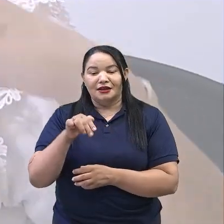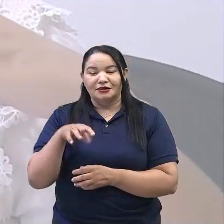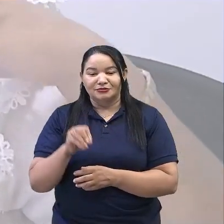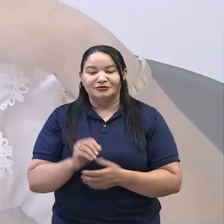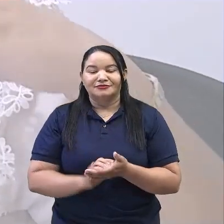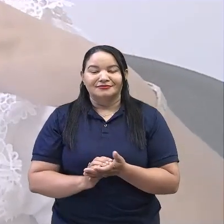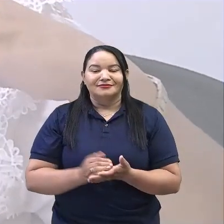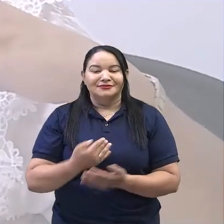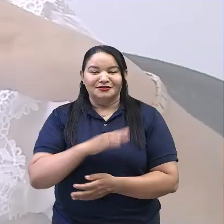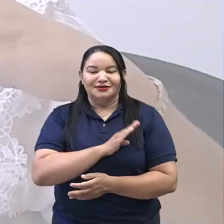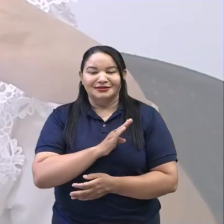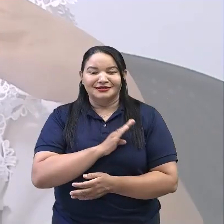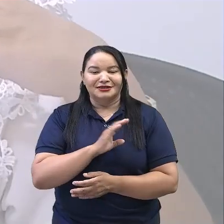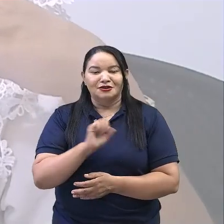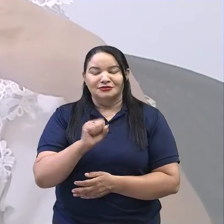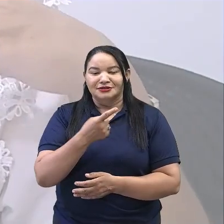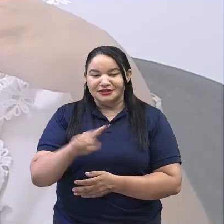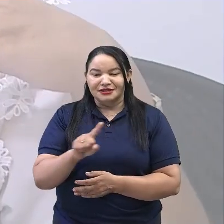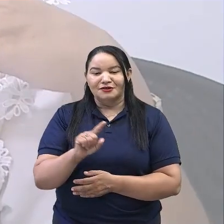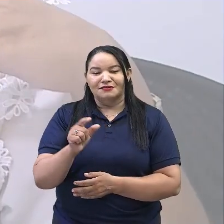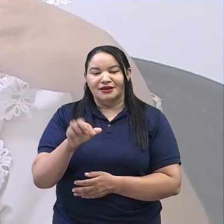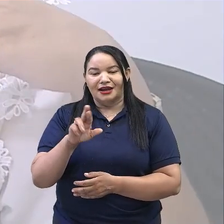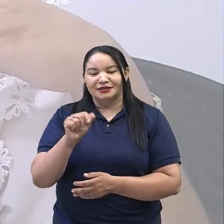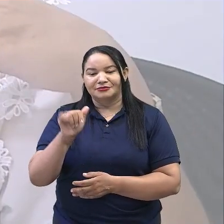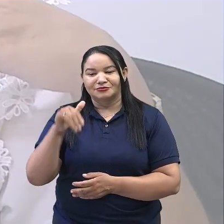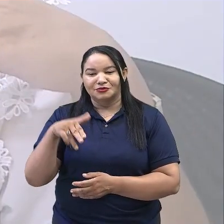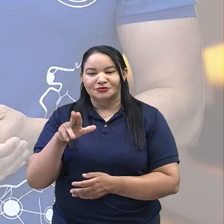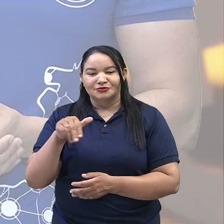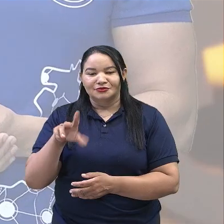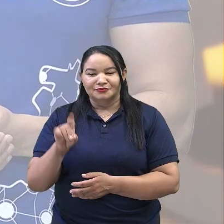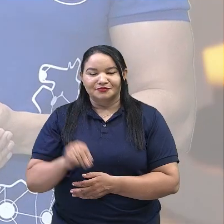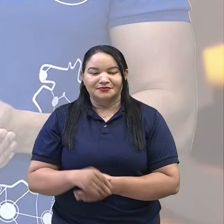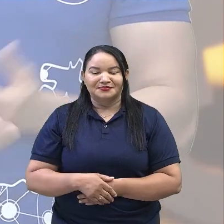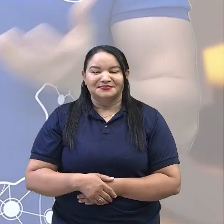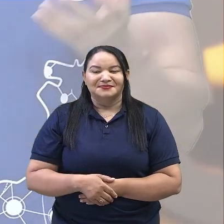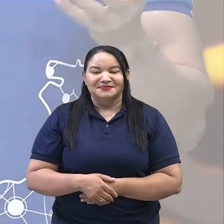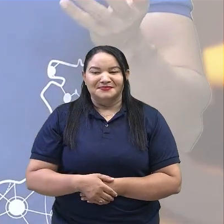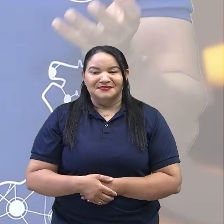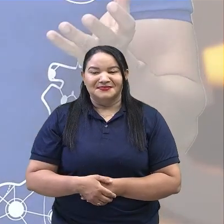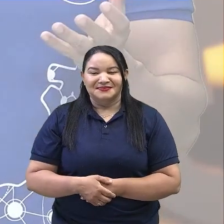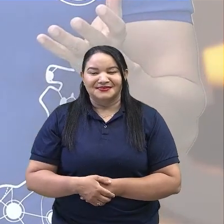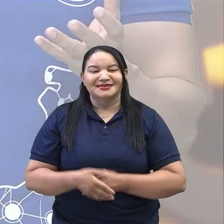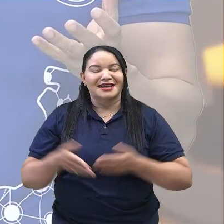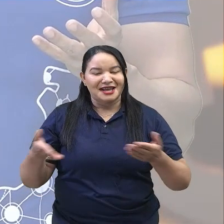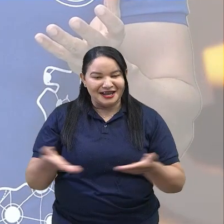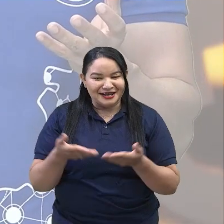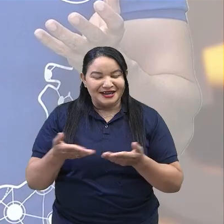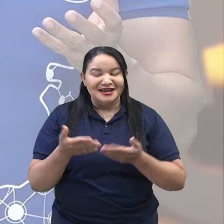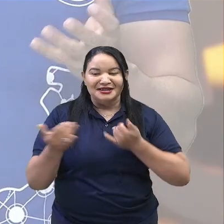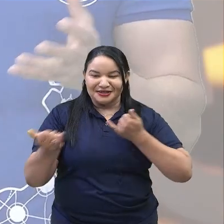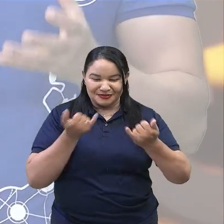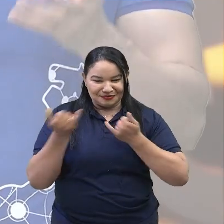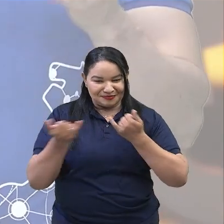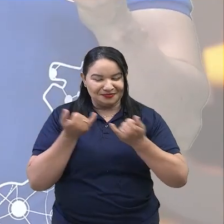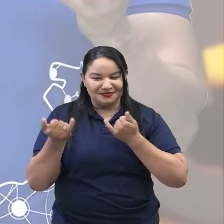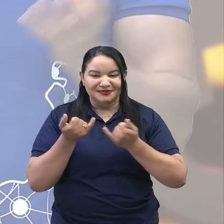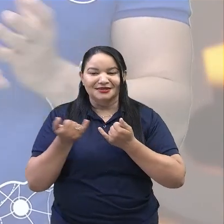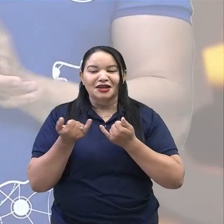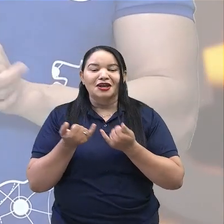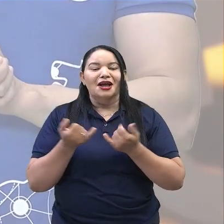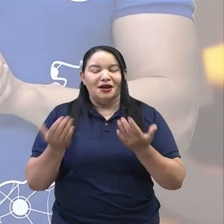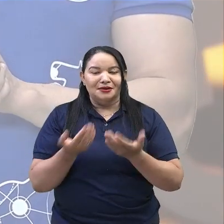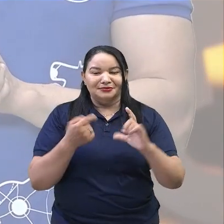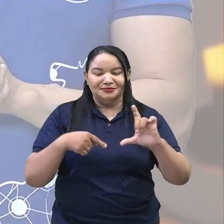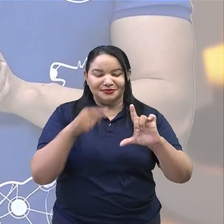certeza é o São Raimundo. Então, nós vamos pegar essas informações e transformar